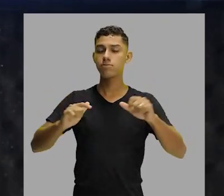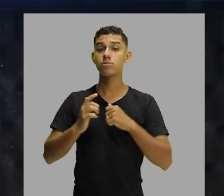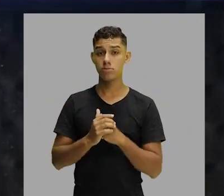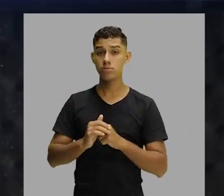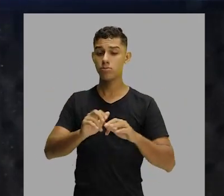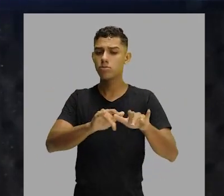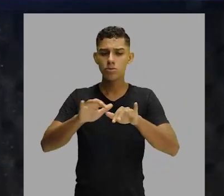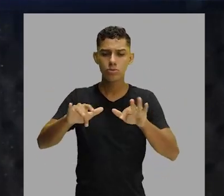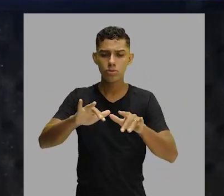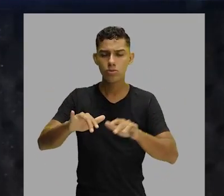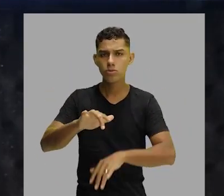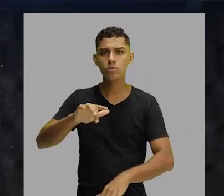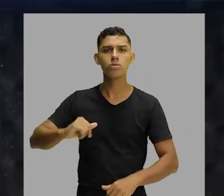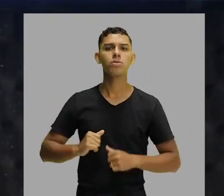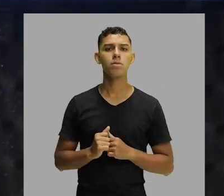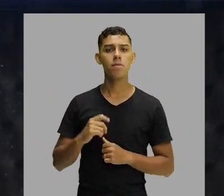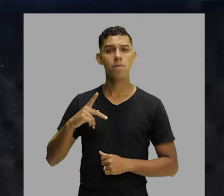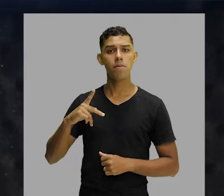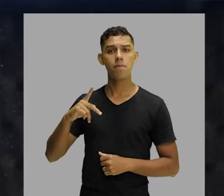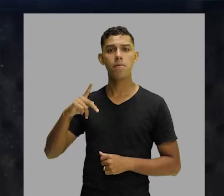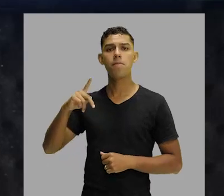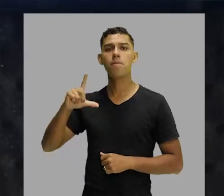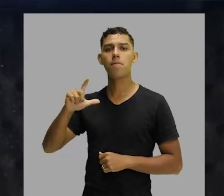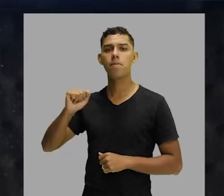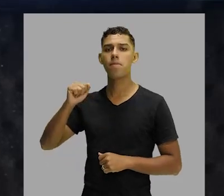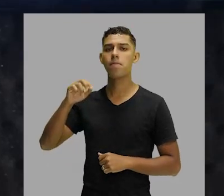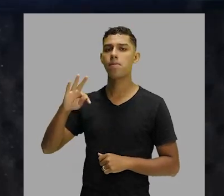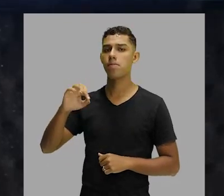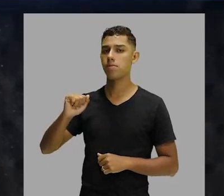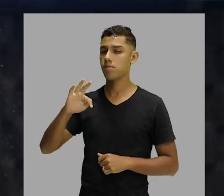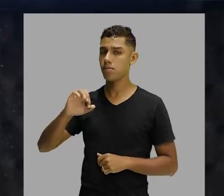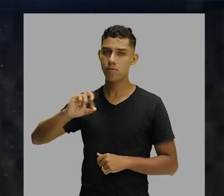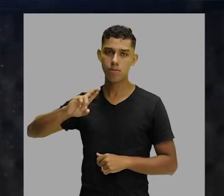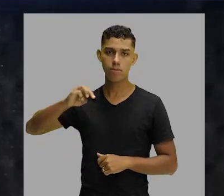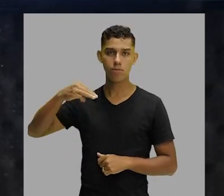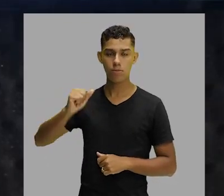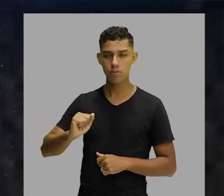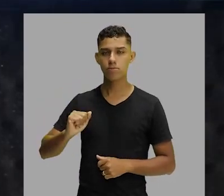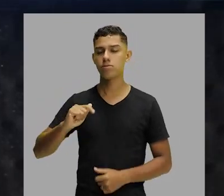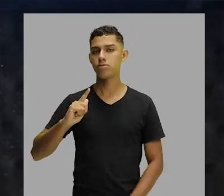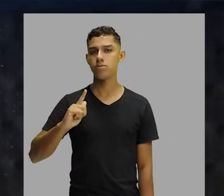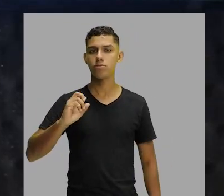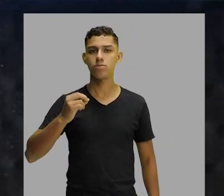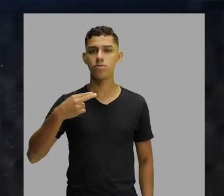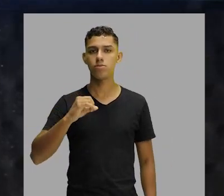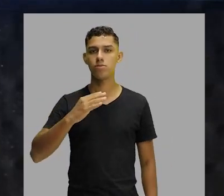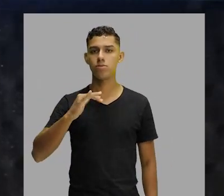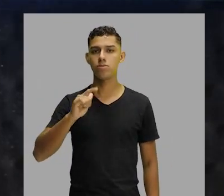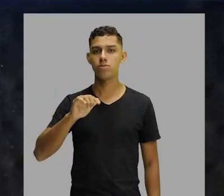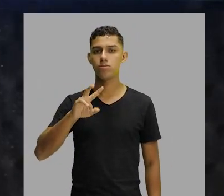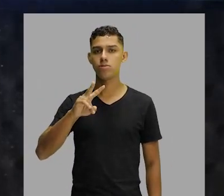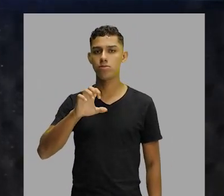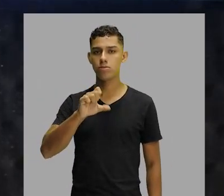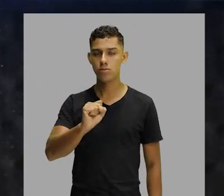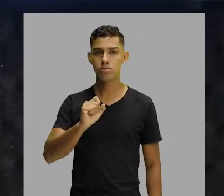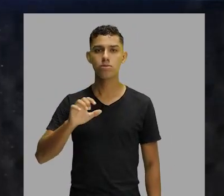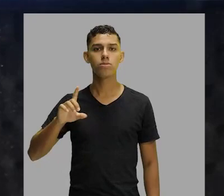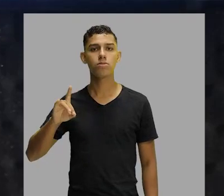procure essa aula, dê uma olhada nessa aula, estude, para que você consiga